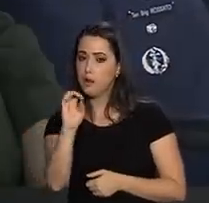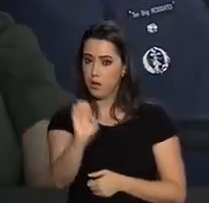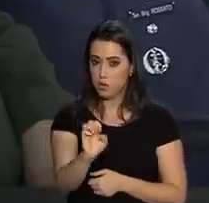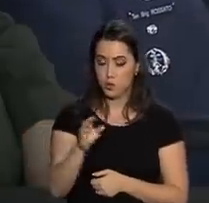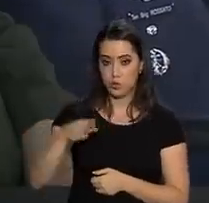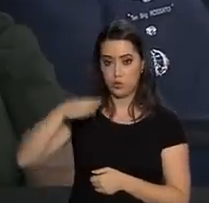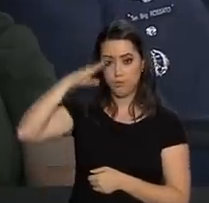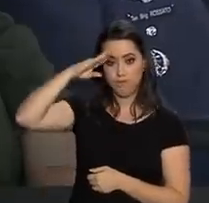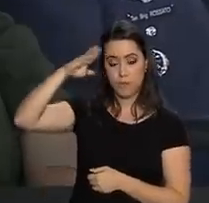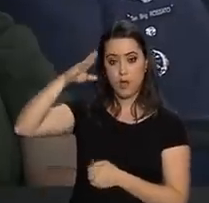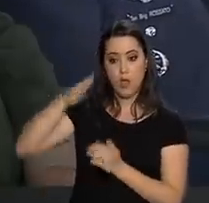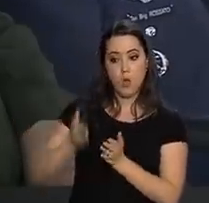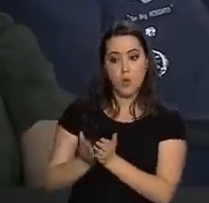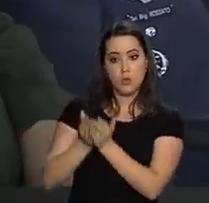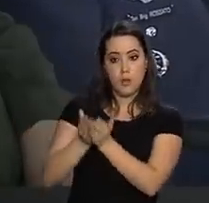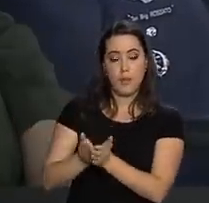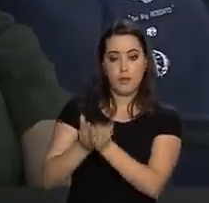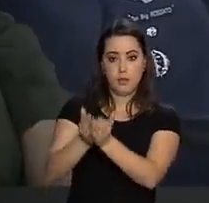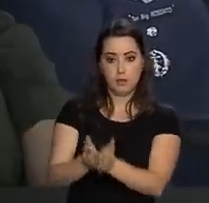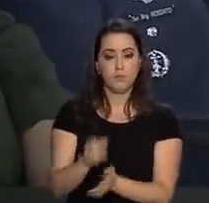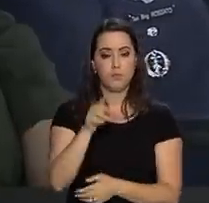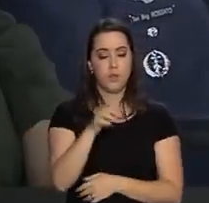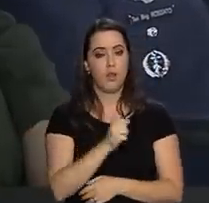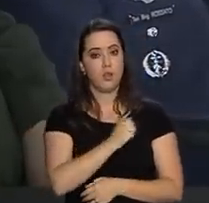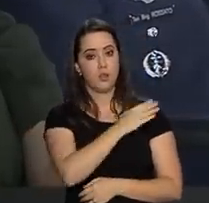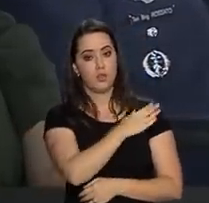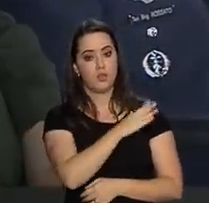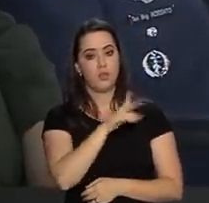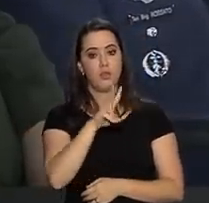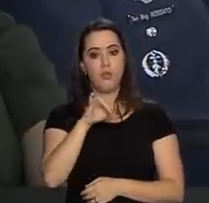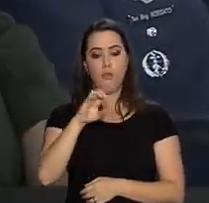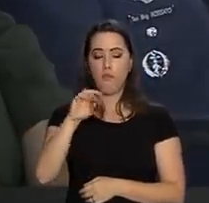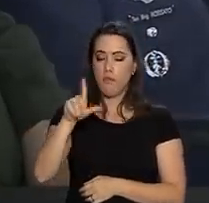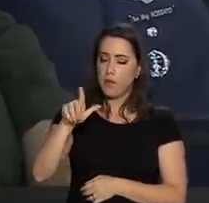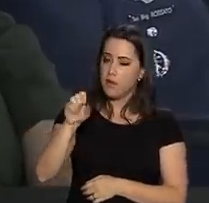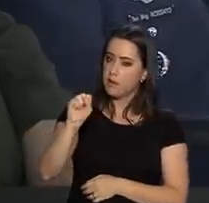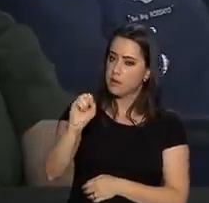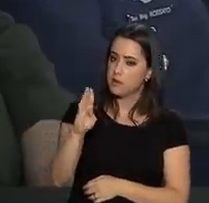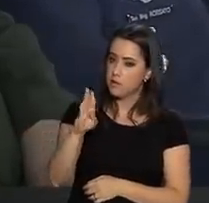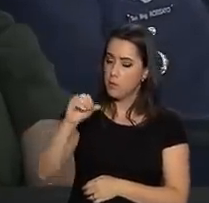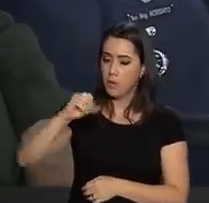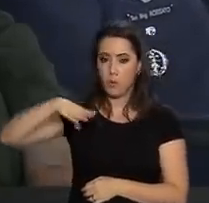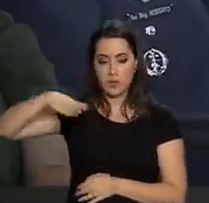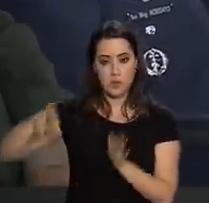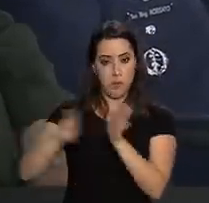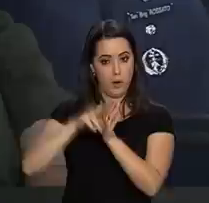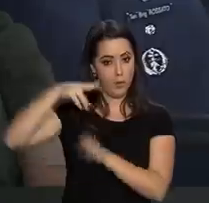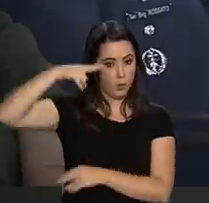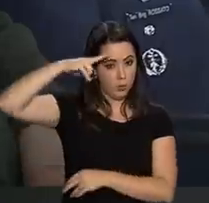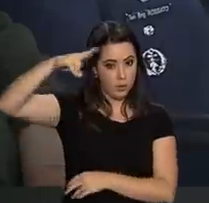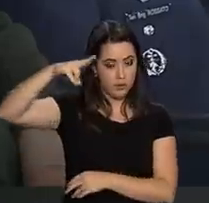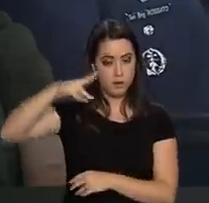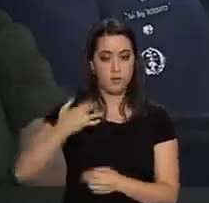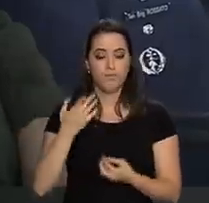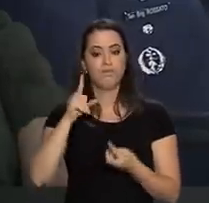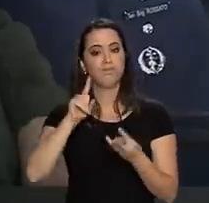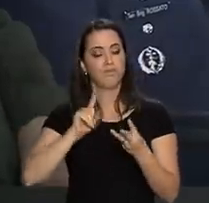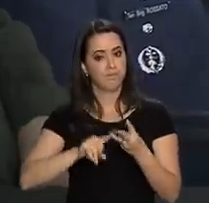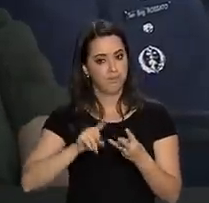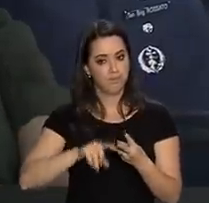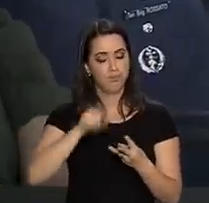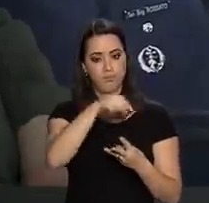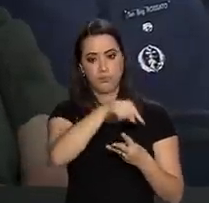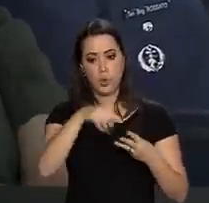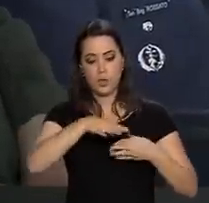da Marinha, o general Vilas Boas, meu amigo, comandante do Exército, o brigadeiro